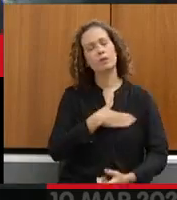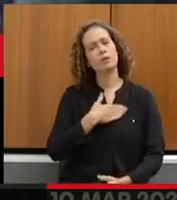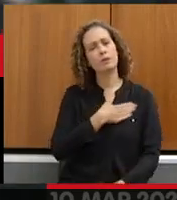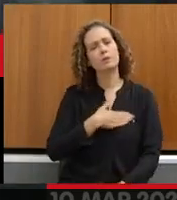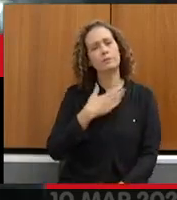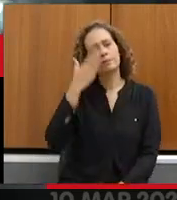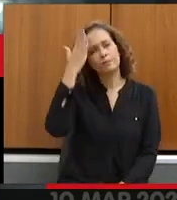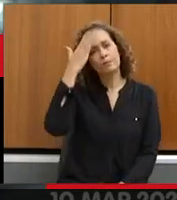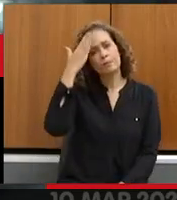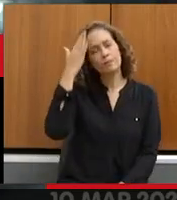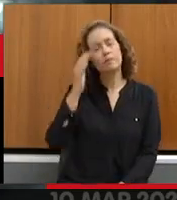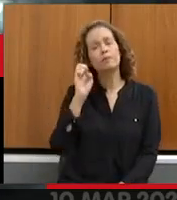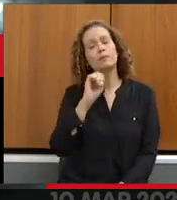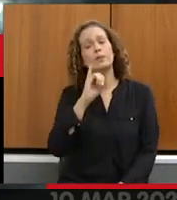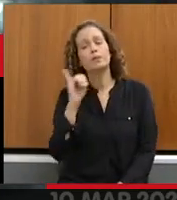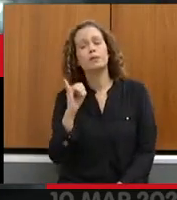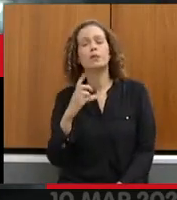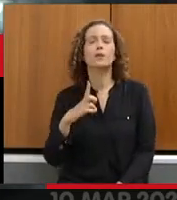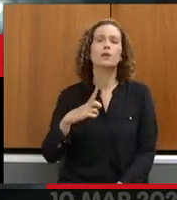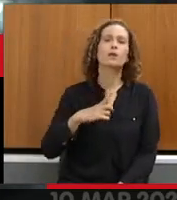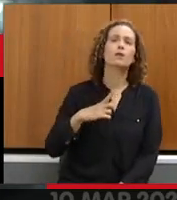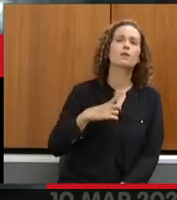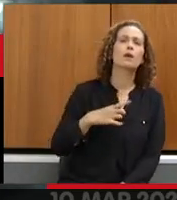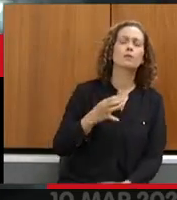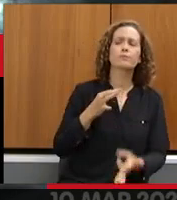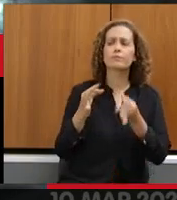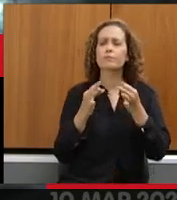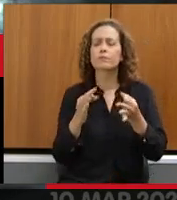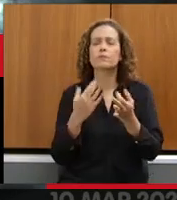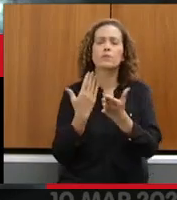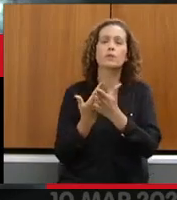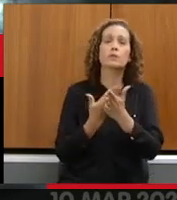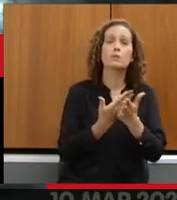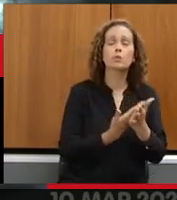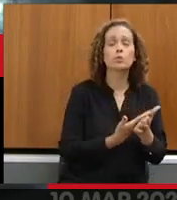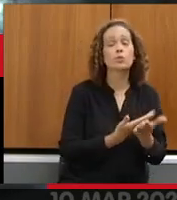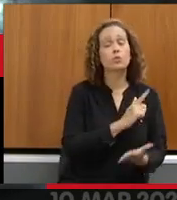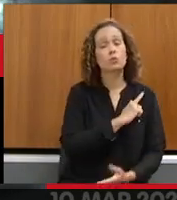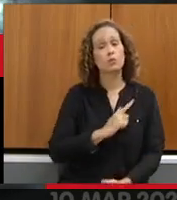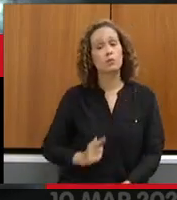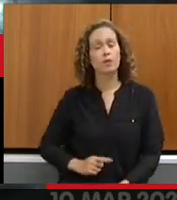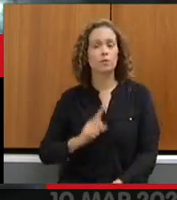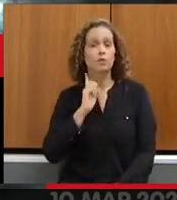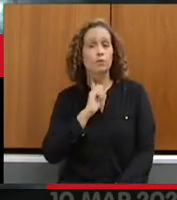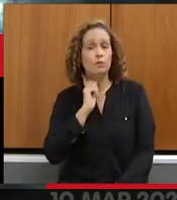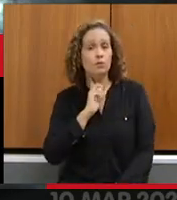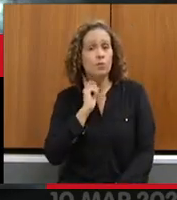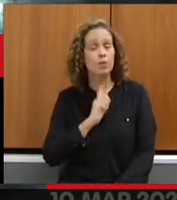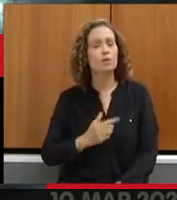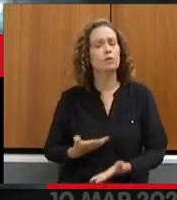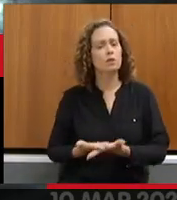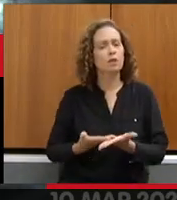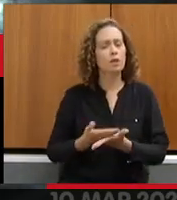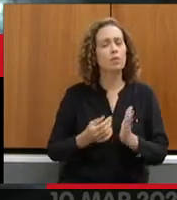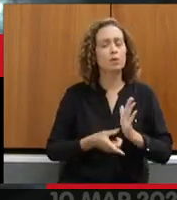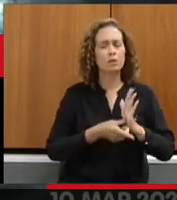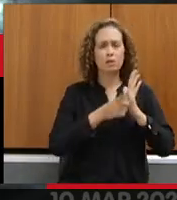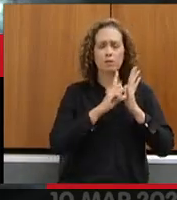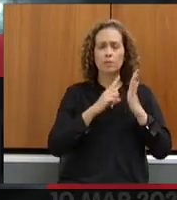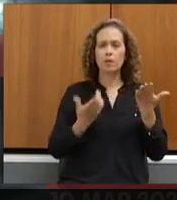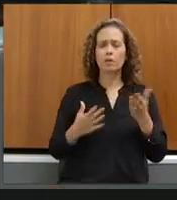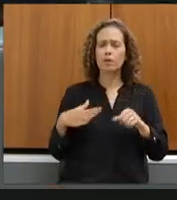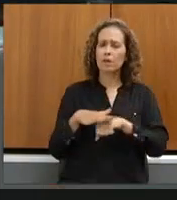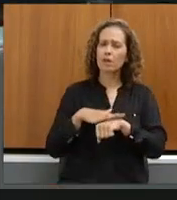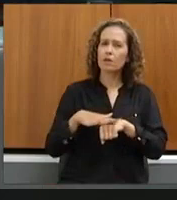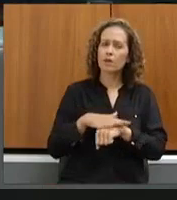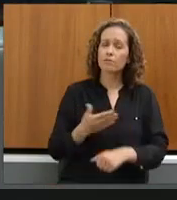se existe alguma diretrizes alguns tudo por parte do governo de Minas em relação ao tratamento precoce em conversa com Vavá